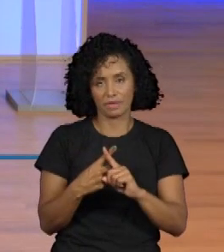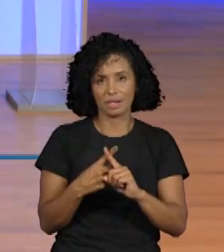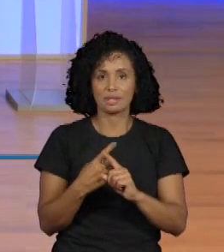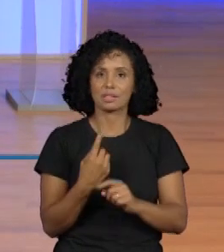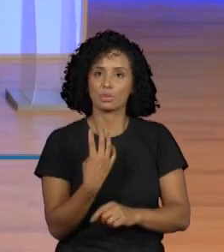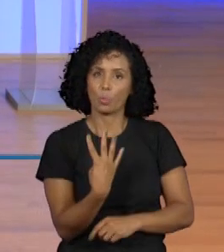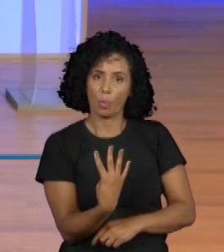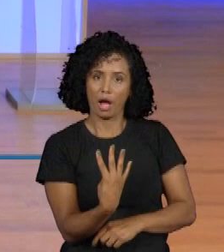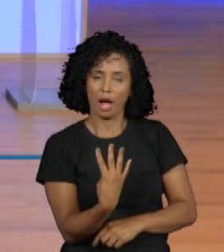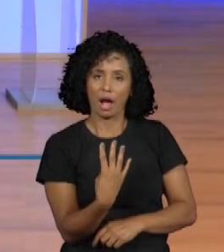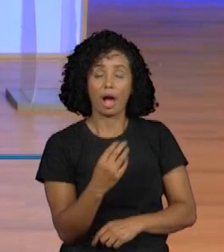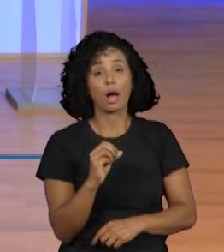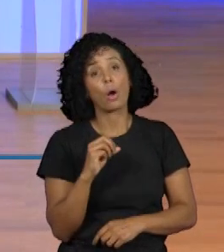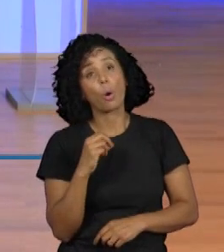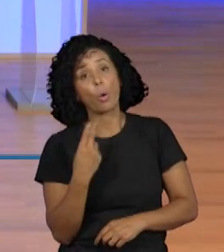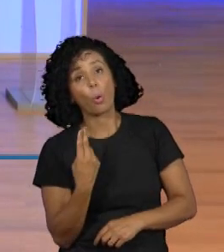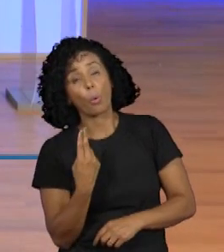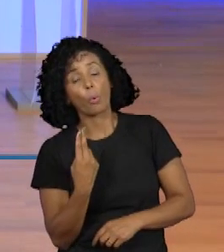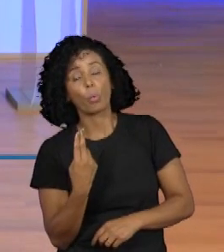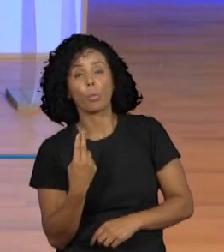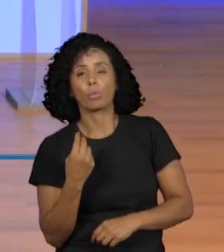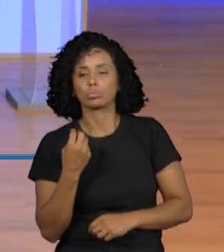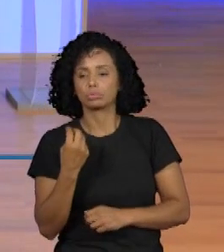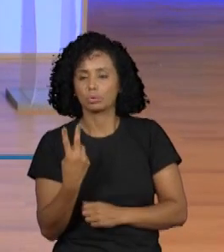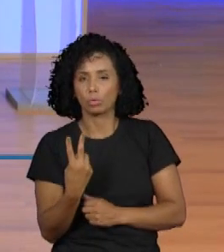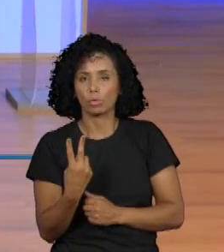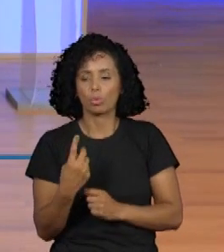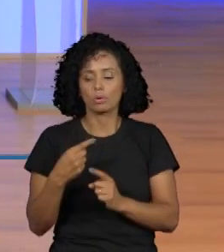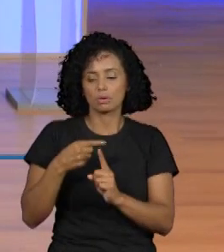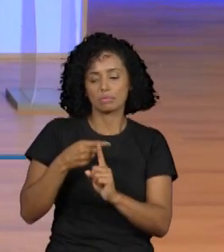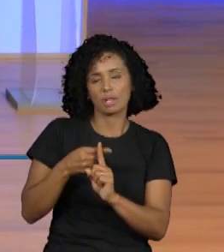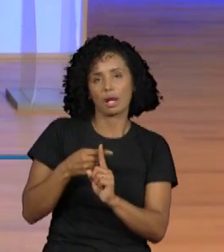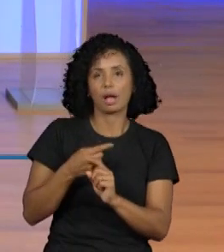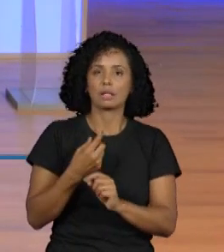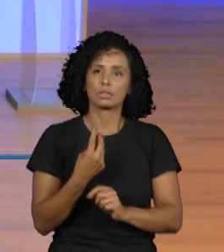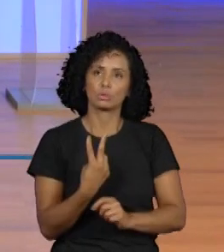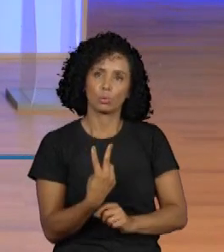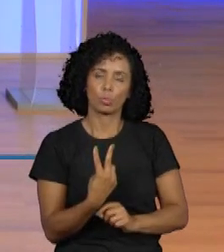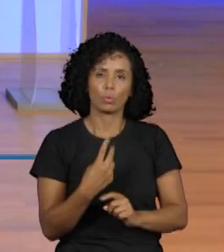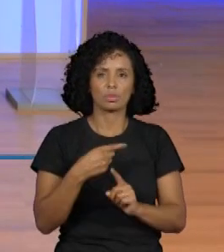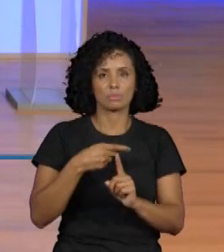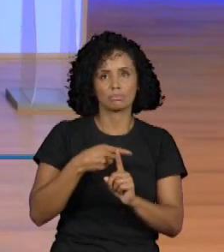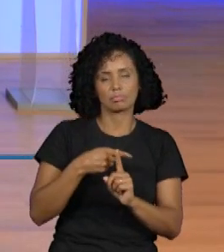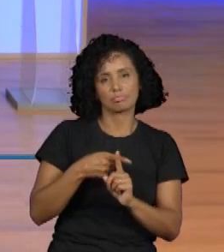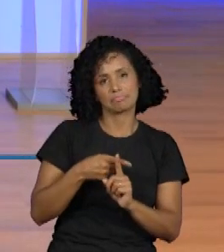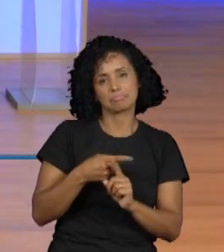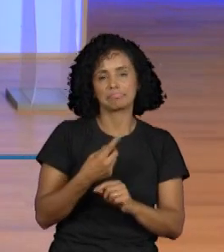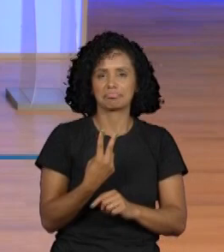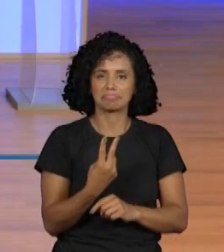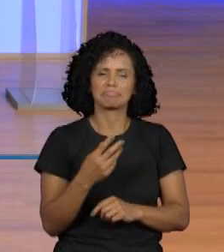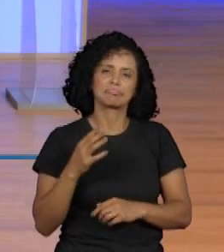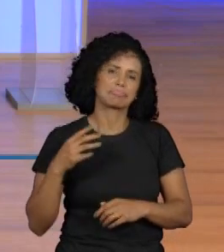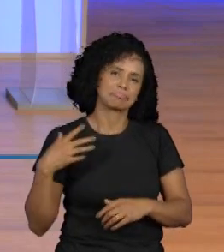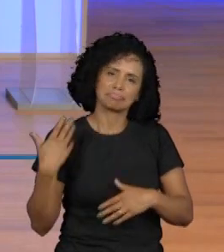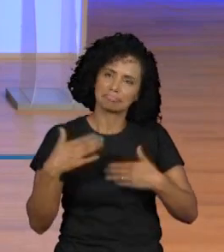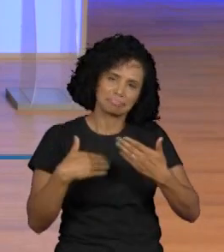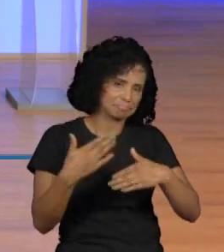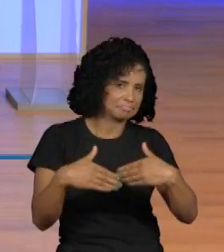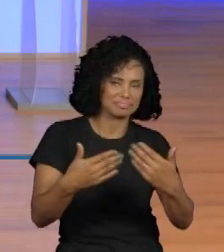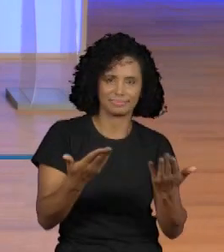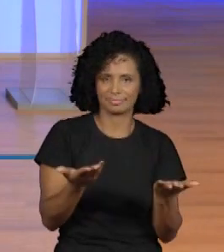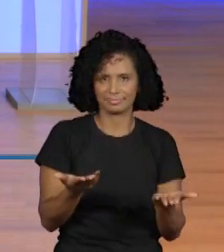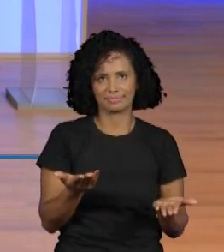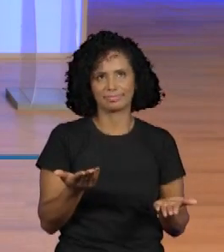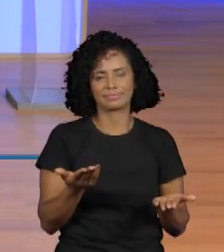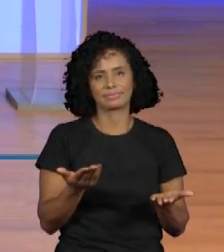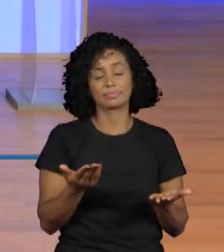contando de 2 em 2, ou outra multiplicação, 4 vezes o 2, enfim. E aí